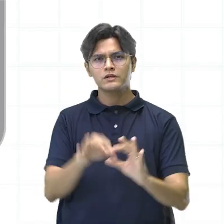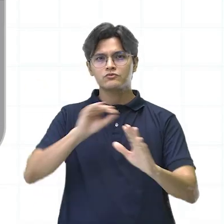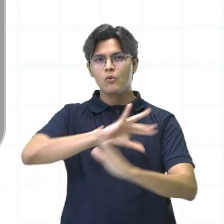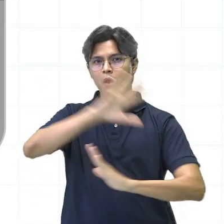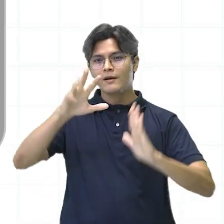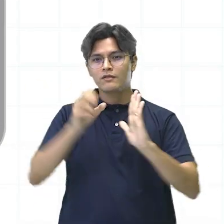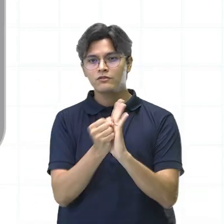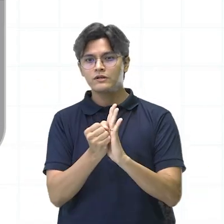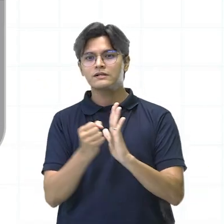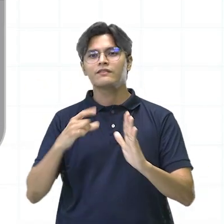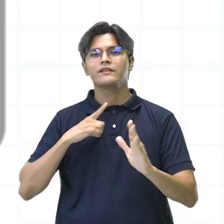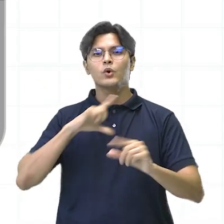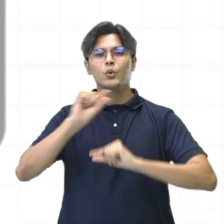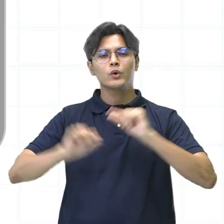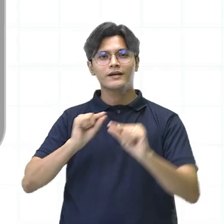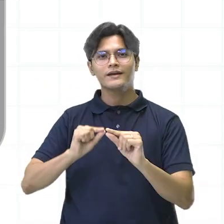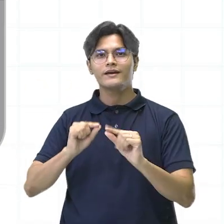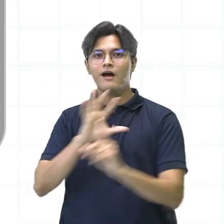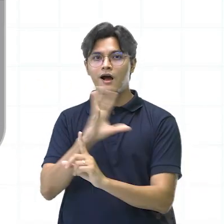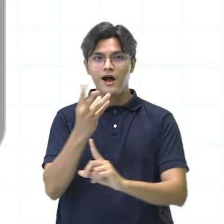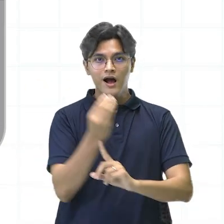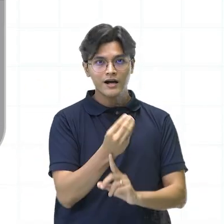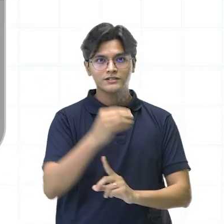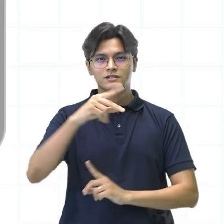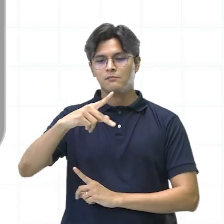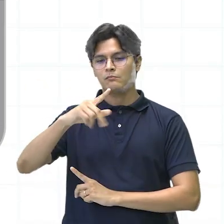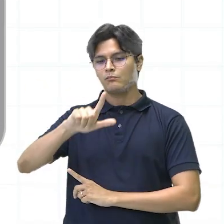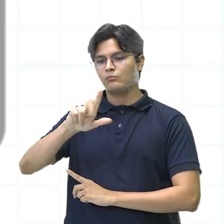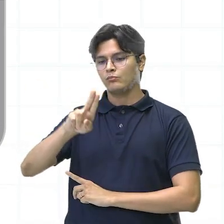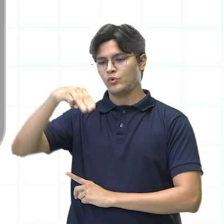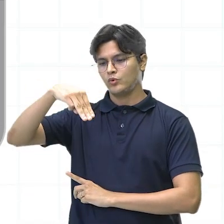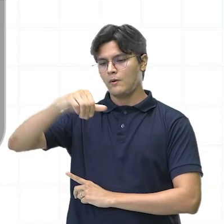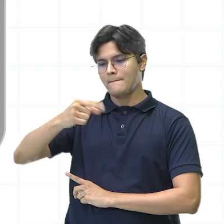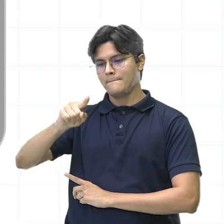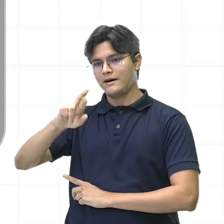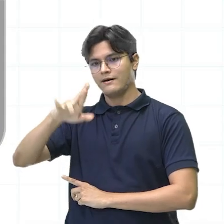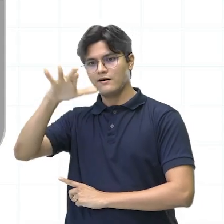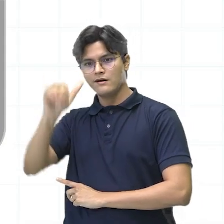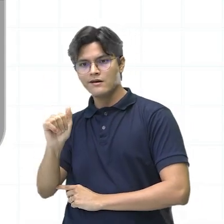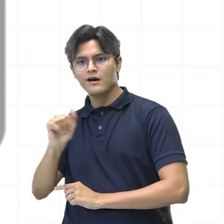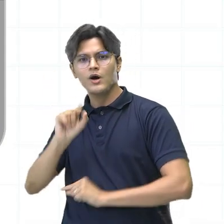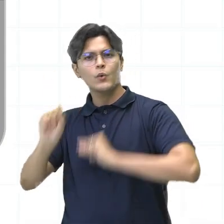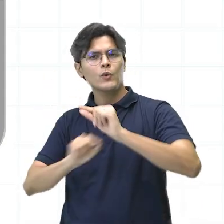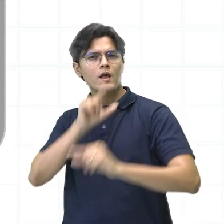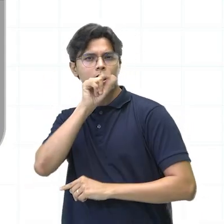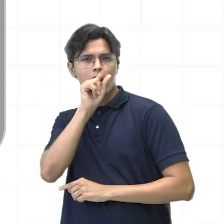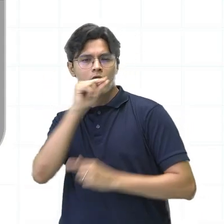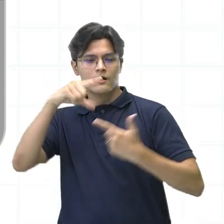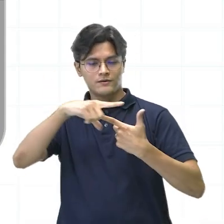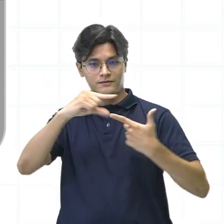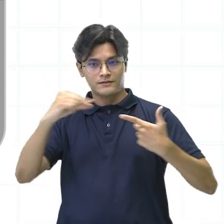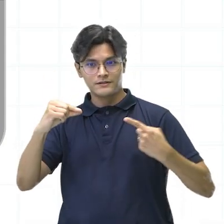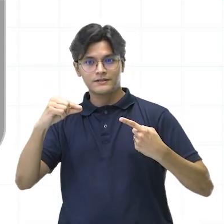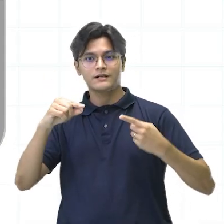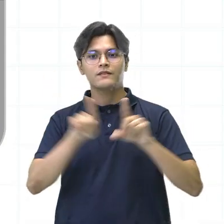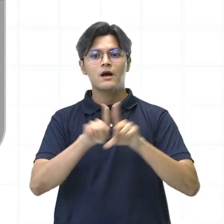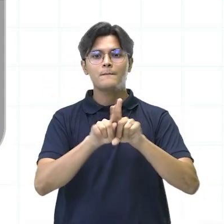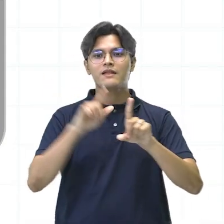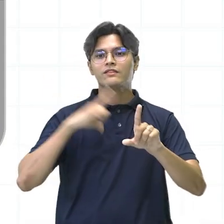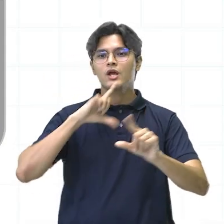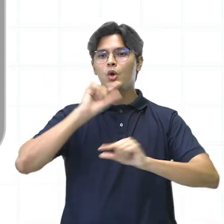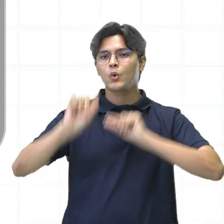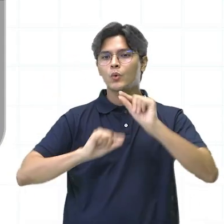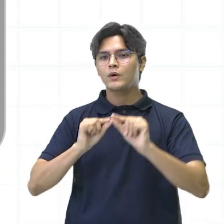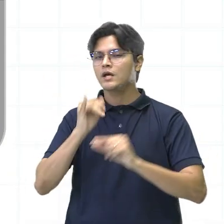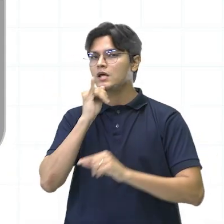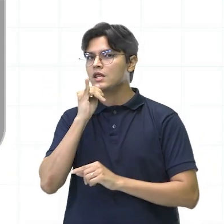arte plumária. Dentro desse contexto da arte plumária, temos também um olhar para as